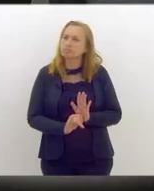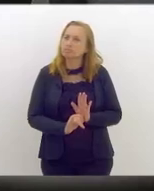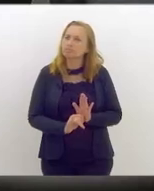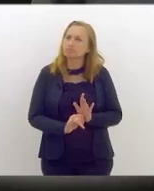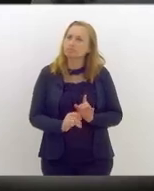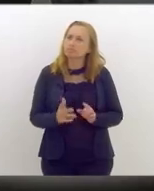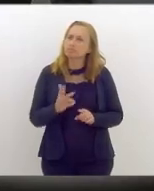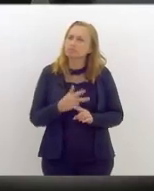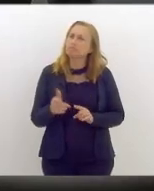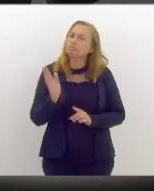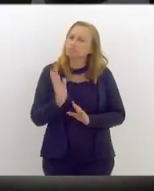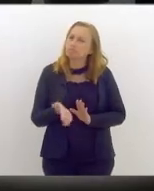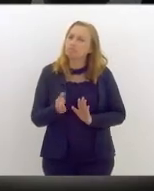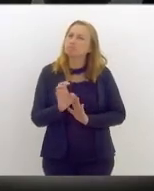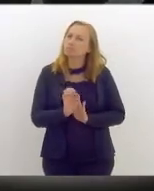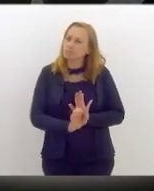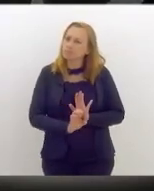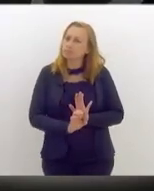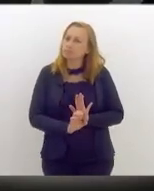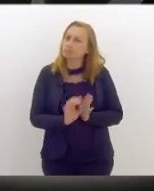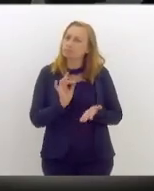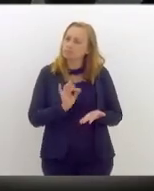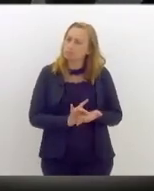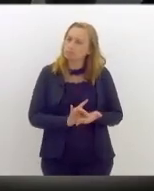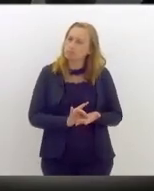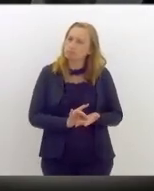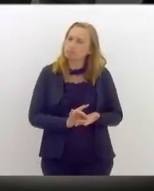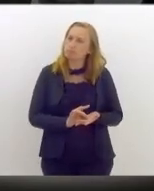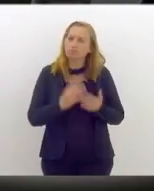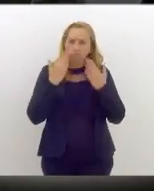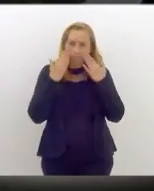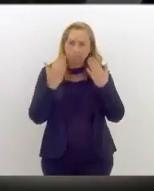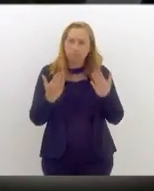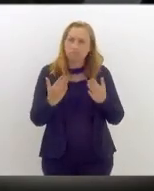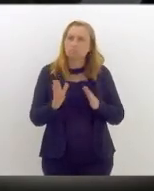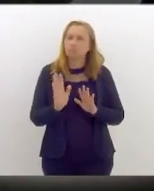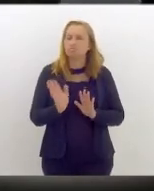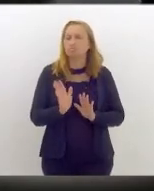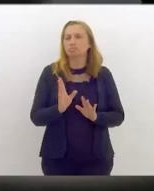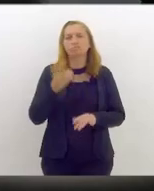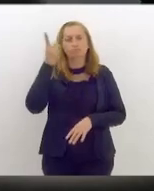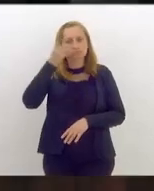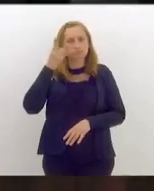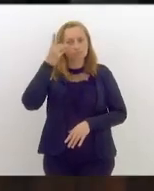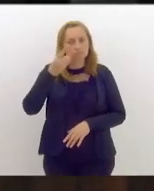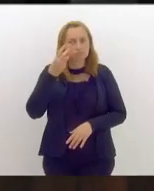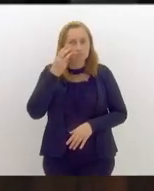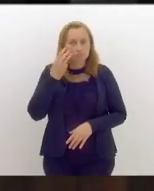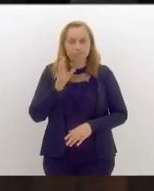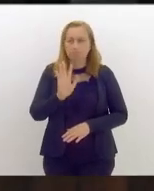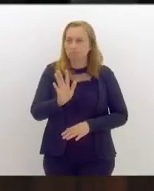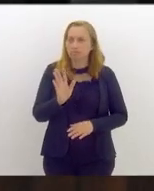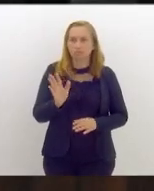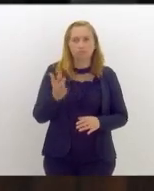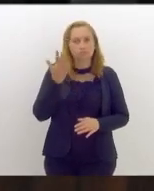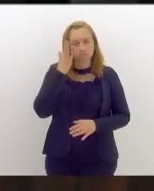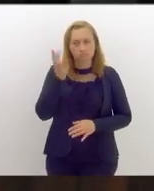ele ele já é uma Emenda ao relatório original o autor apresentou o relatório Como compartilhar